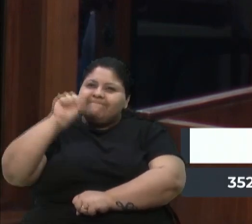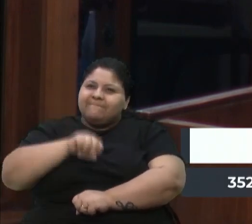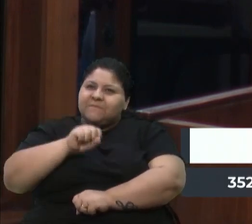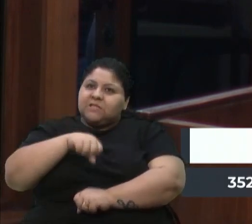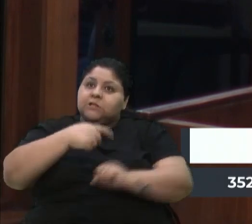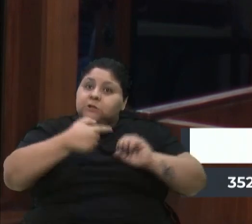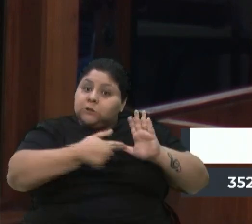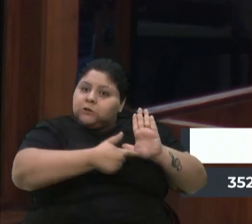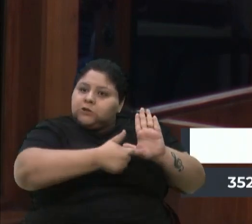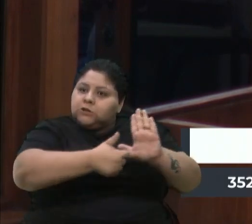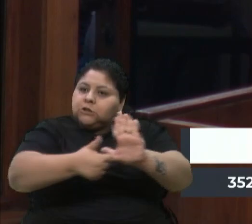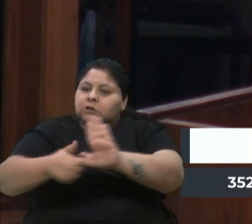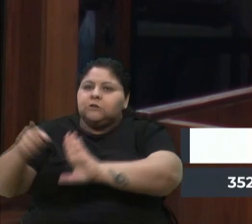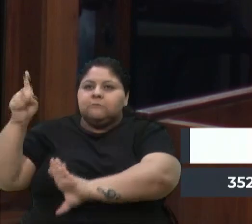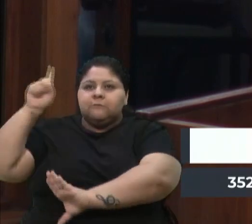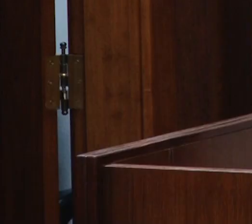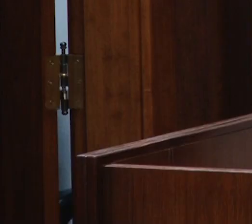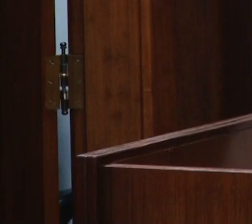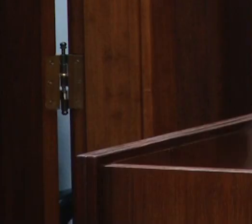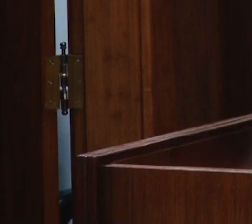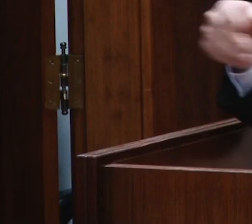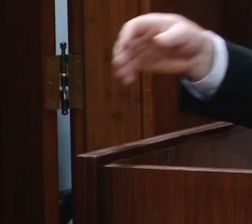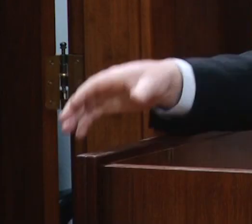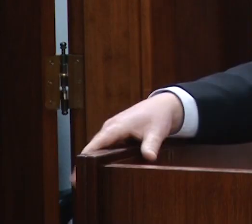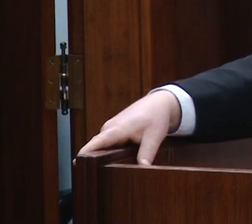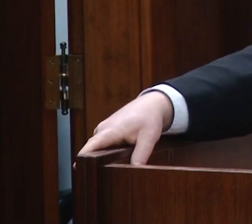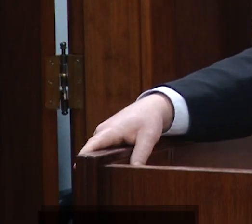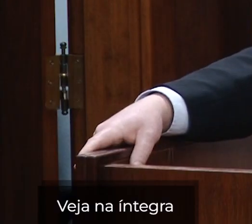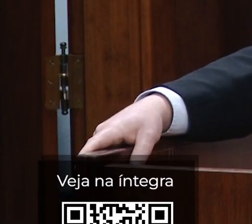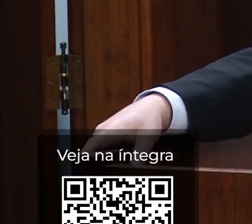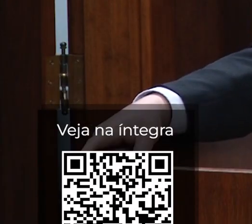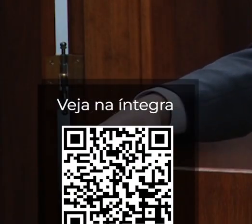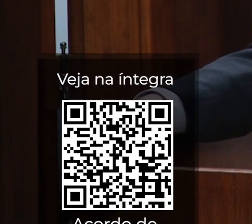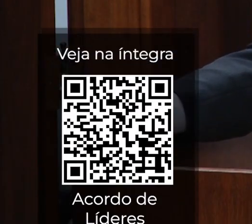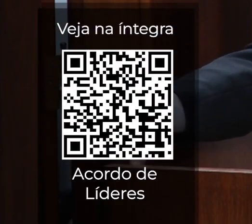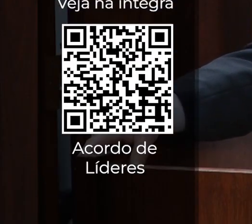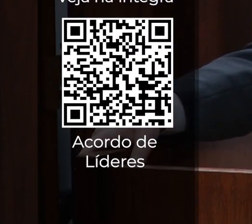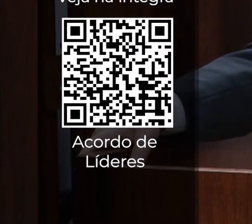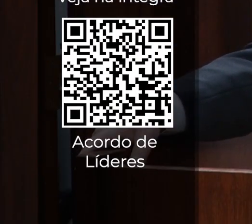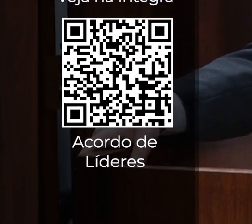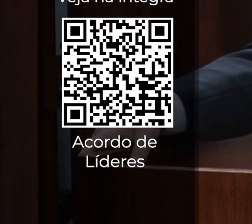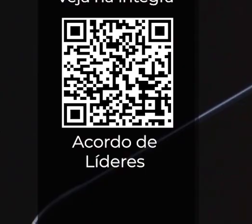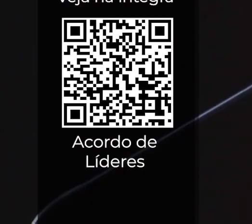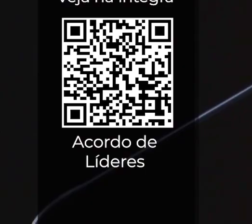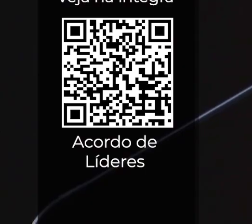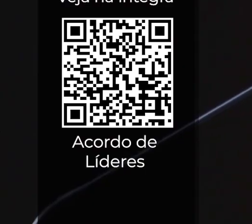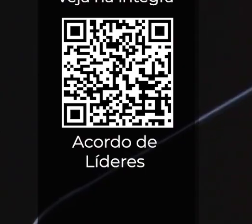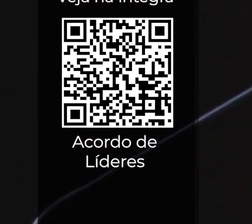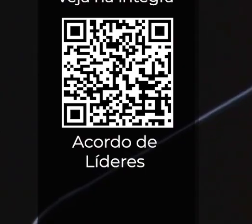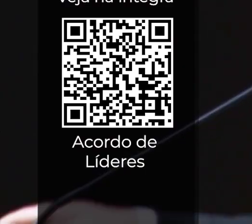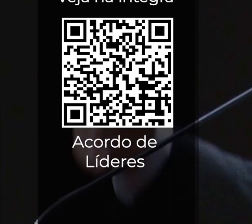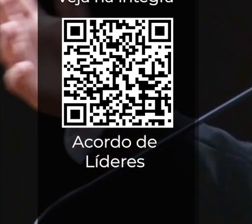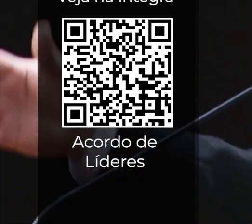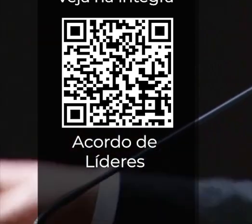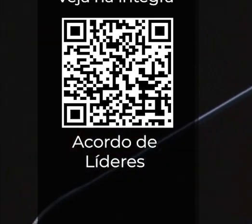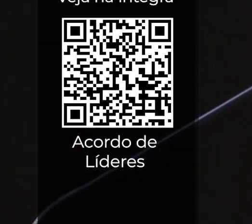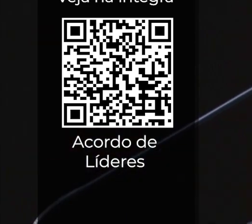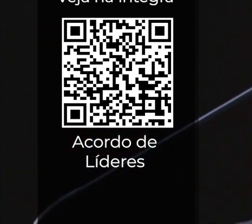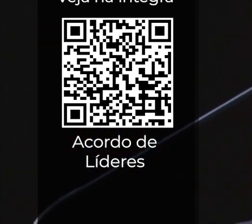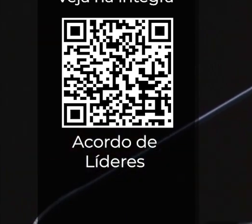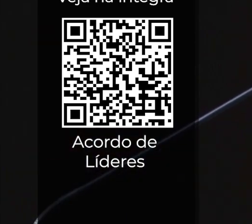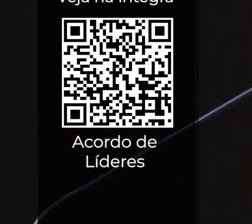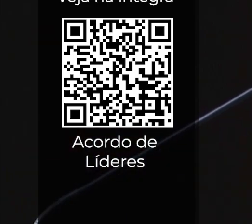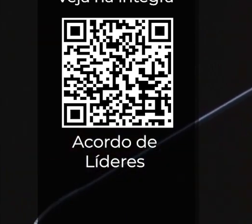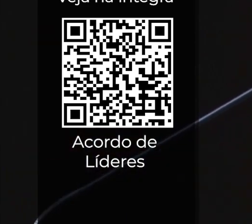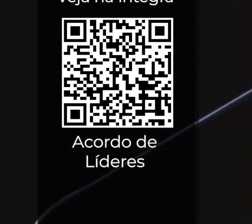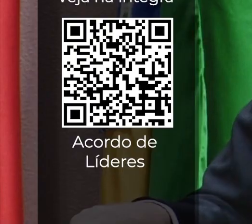no cotidiano e na vida das pessoas. O secretário de Turismo, Ricardo Daneluz, convidou a população para a segunda Semana